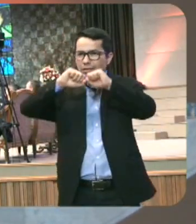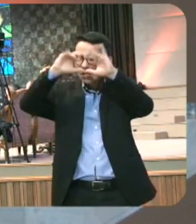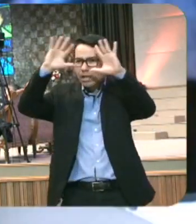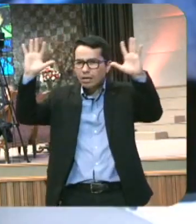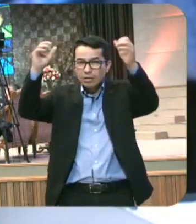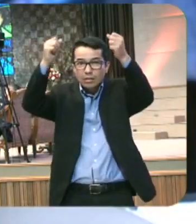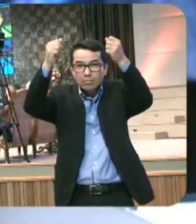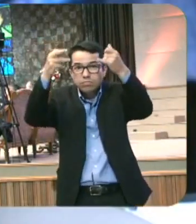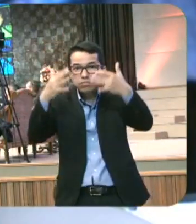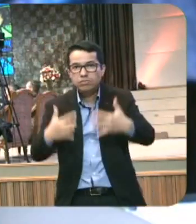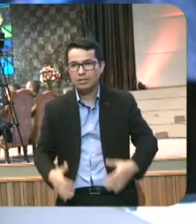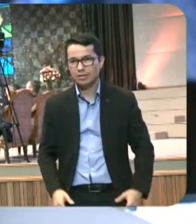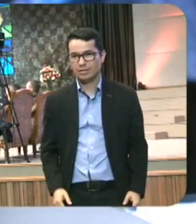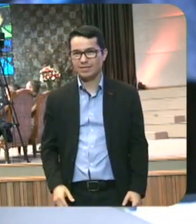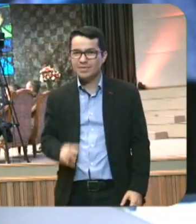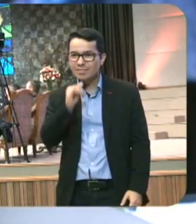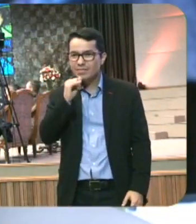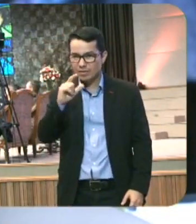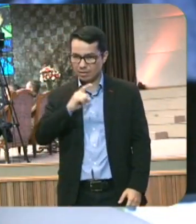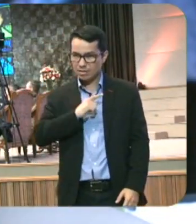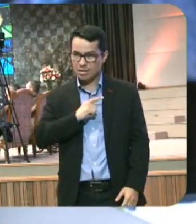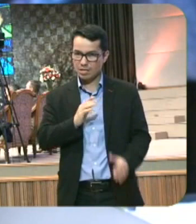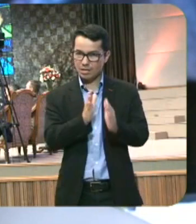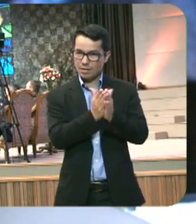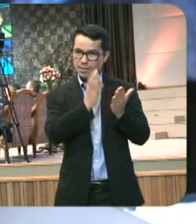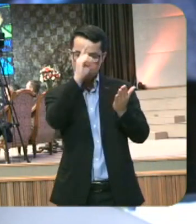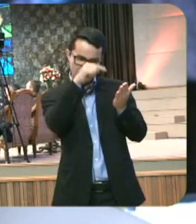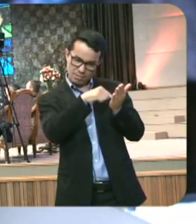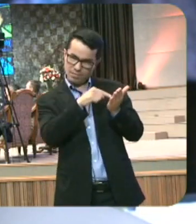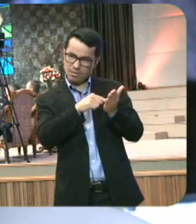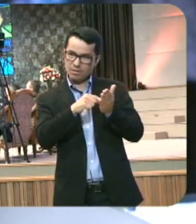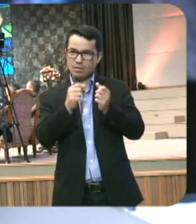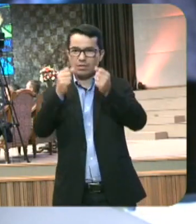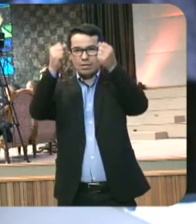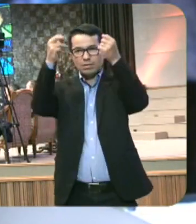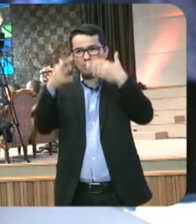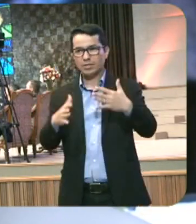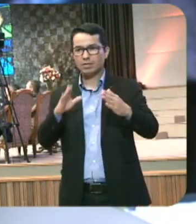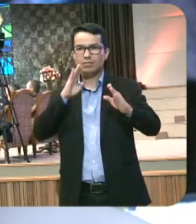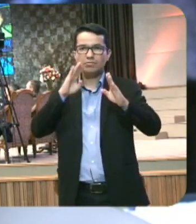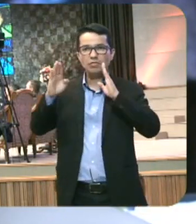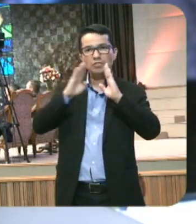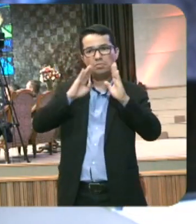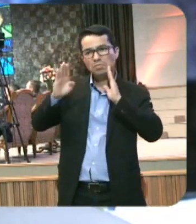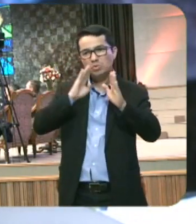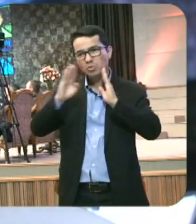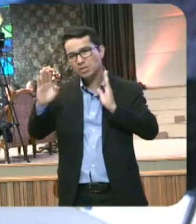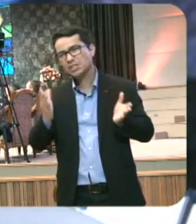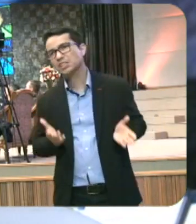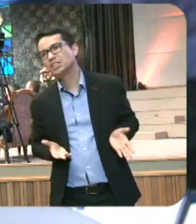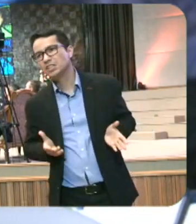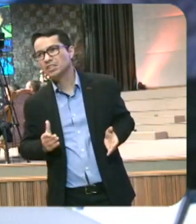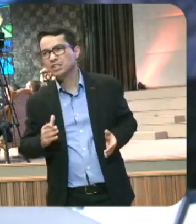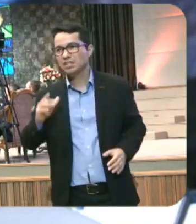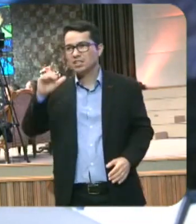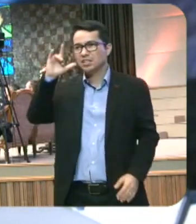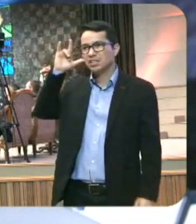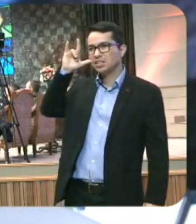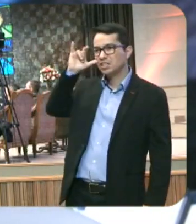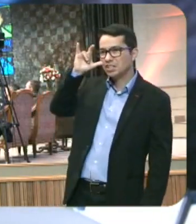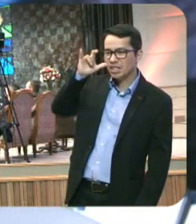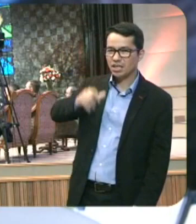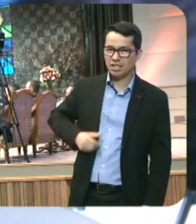texto falando sobre mídia social. Você acha que vai encontrar? Sobre Facebook, sobre o